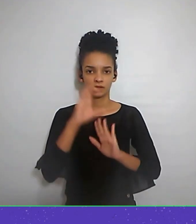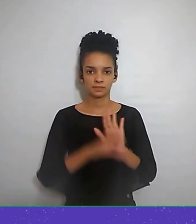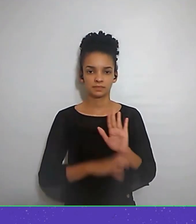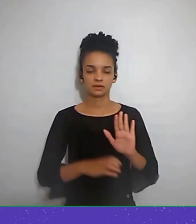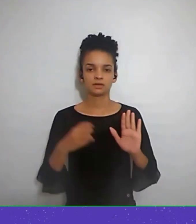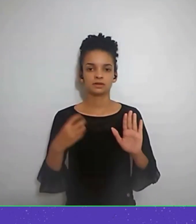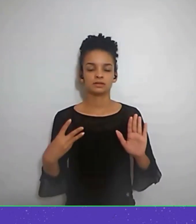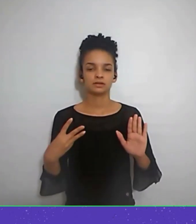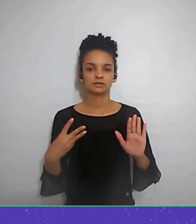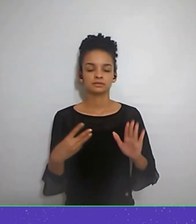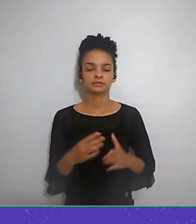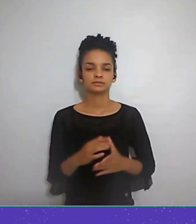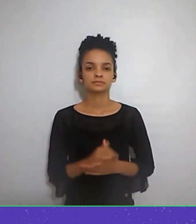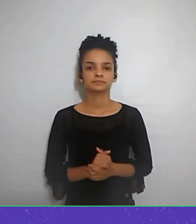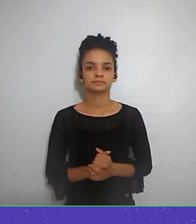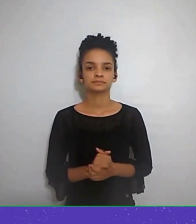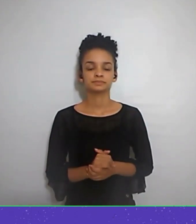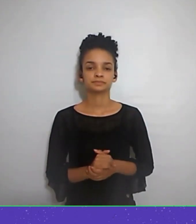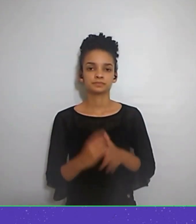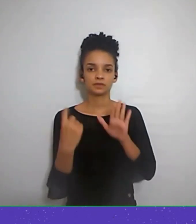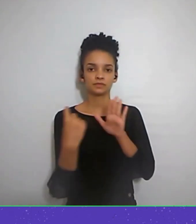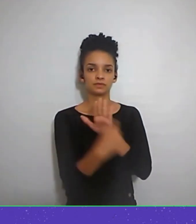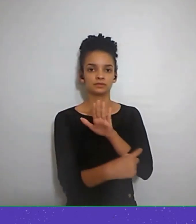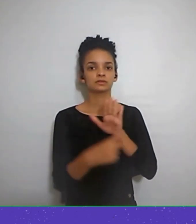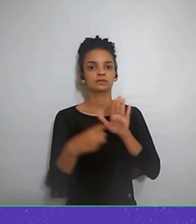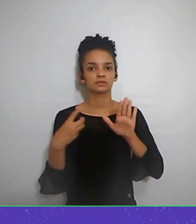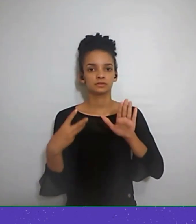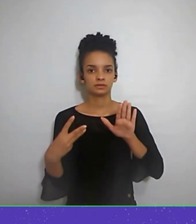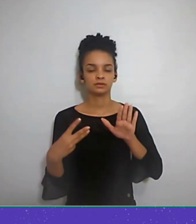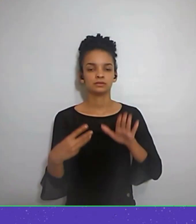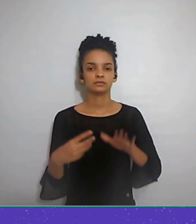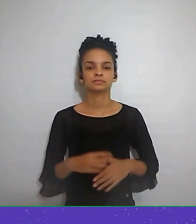a partir do versículo 3.